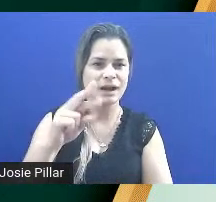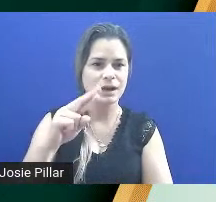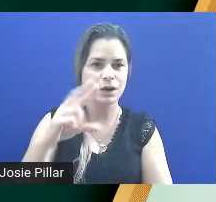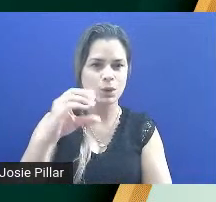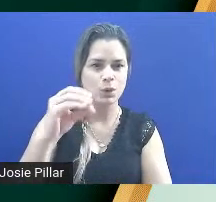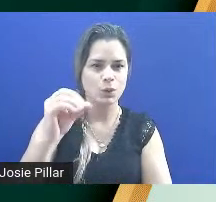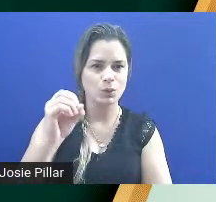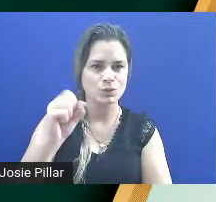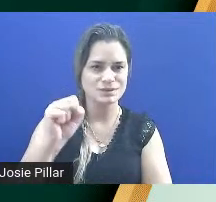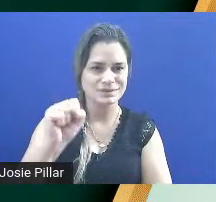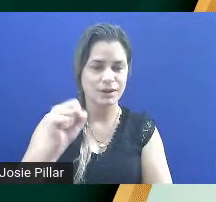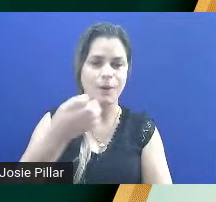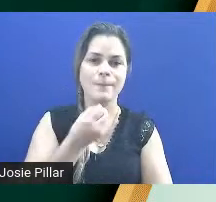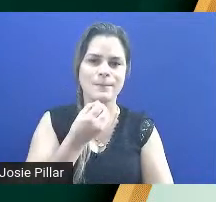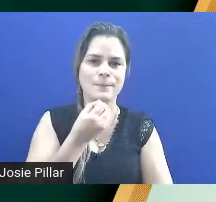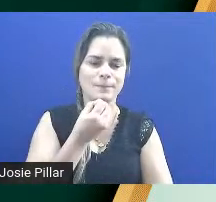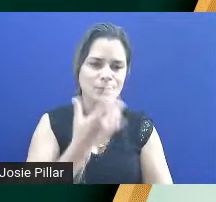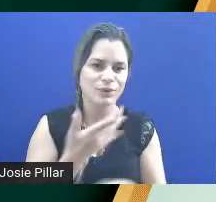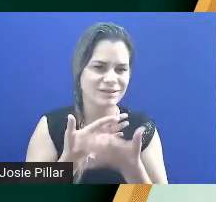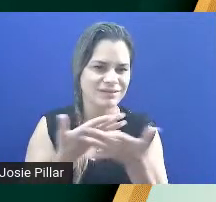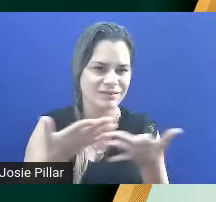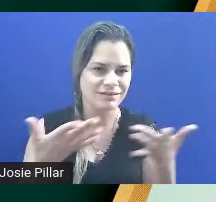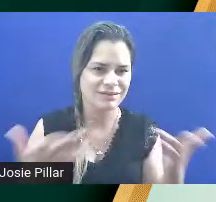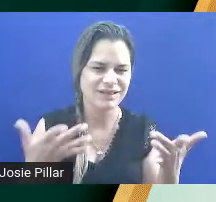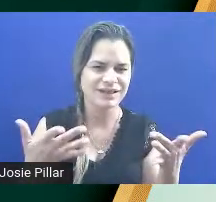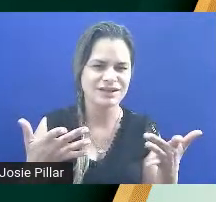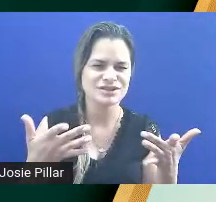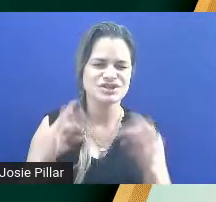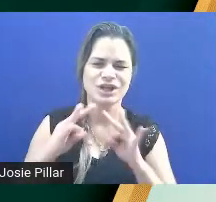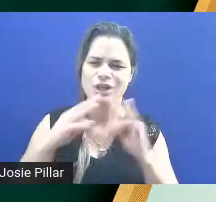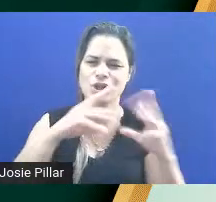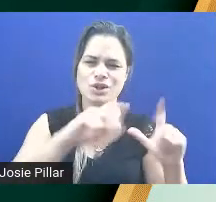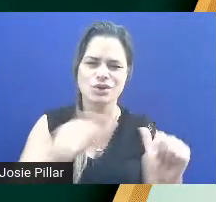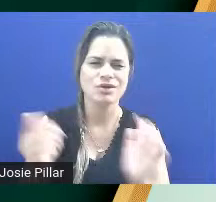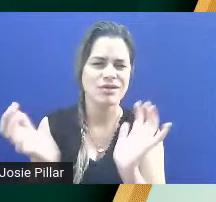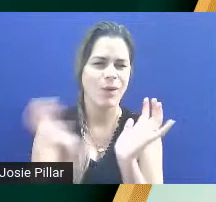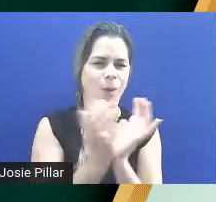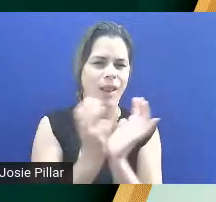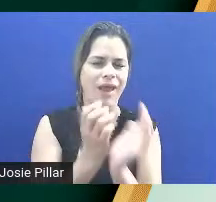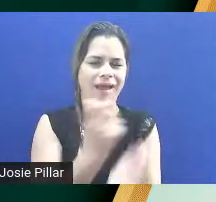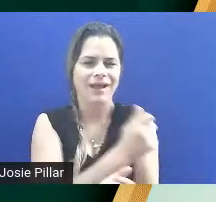Boa tarde a todos, boa tarde, colegas, queridos acadêmicos.